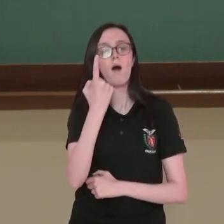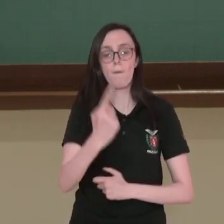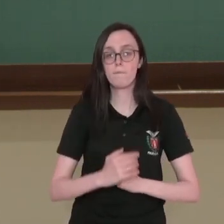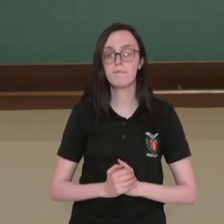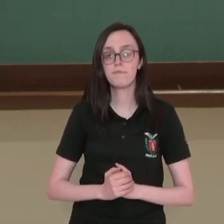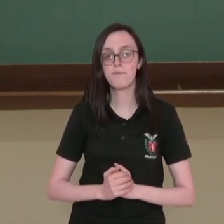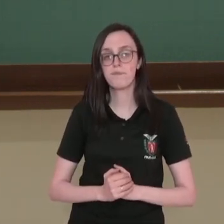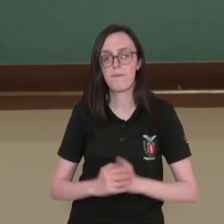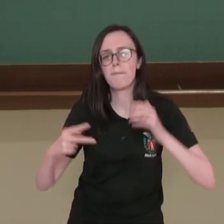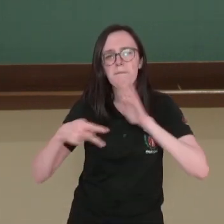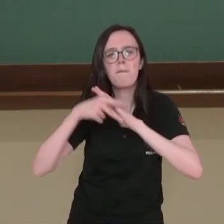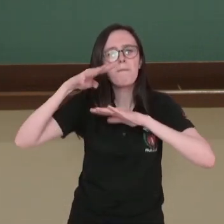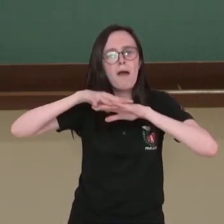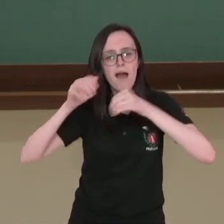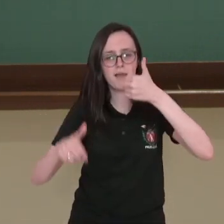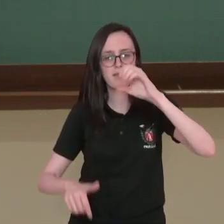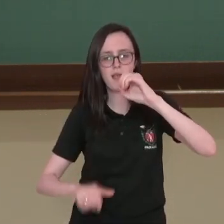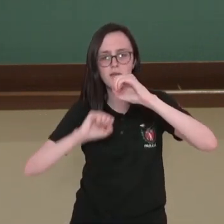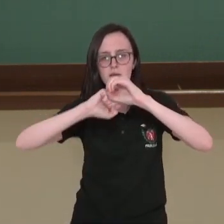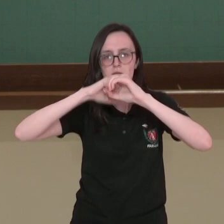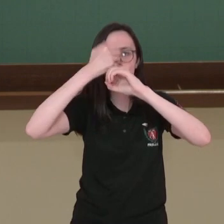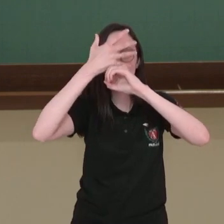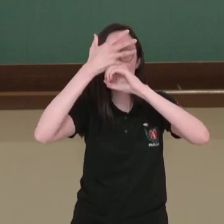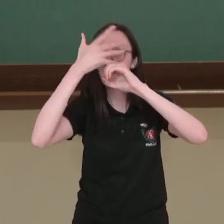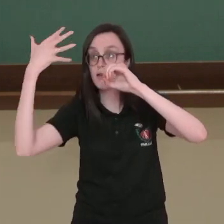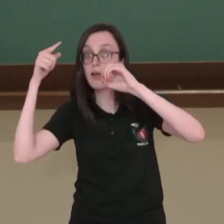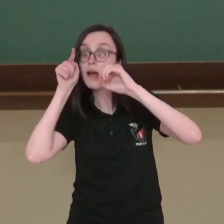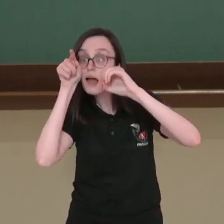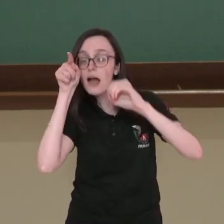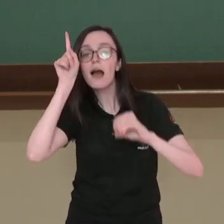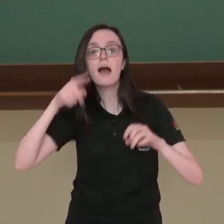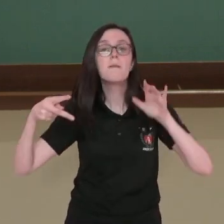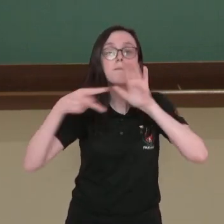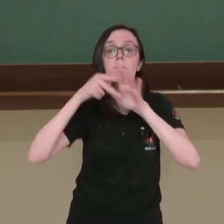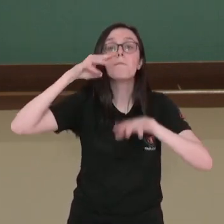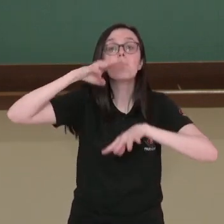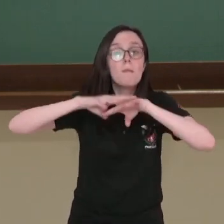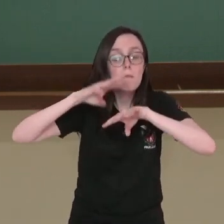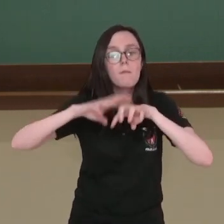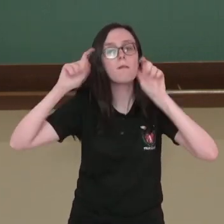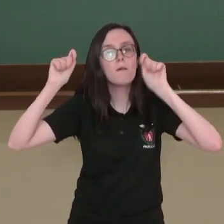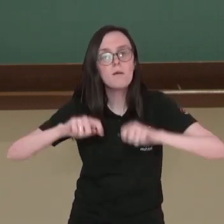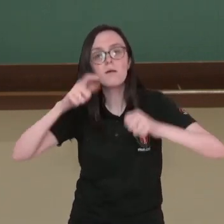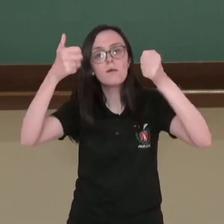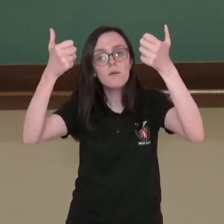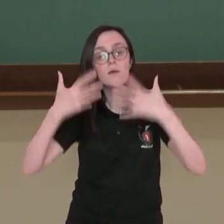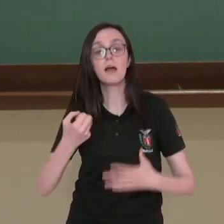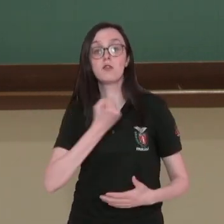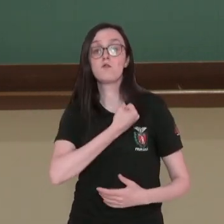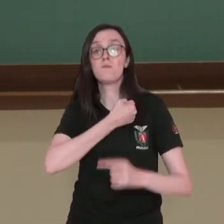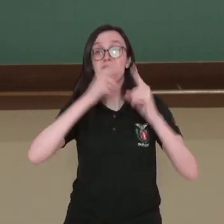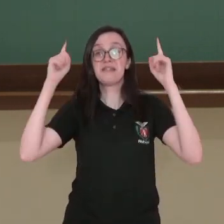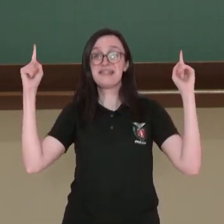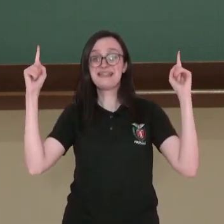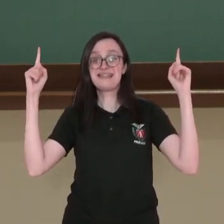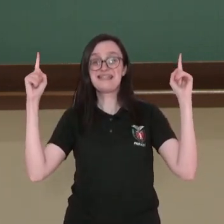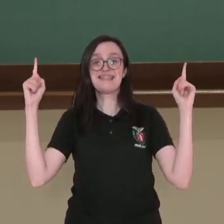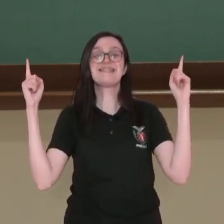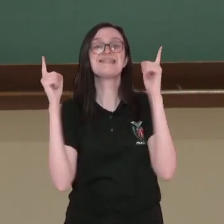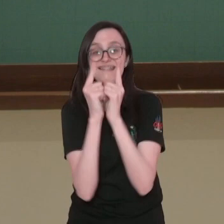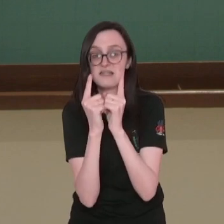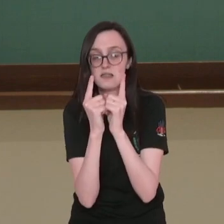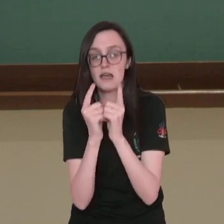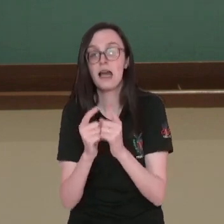notação científica é um modelo, é uma escrita matemática que serve para você pegar números grandes ou pequenos